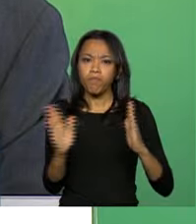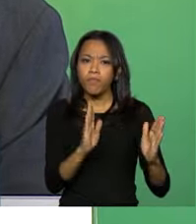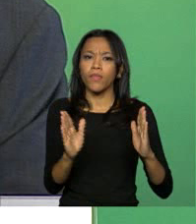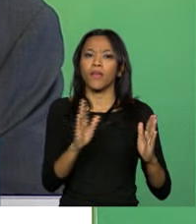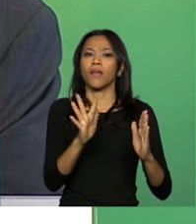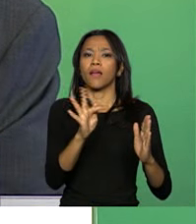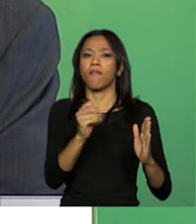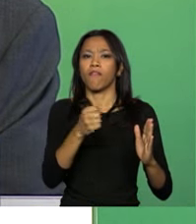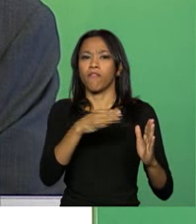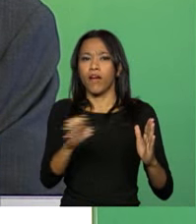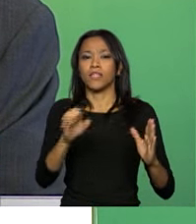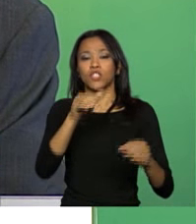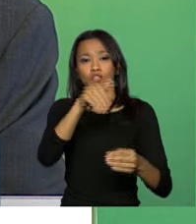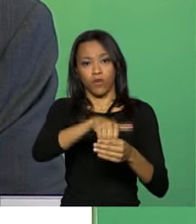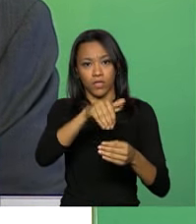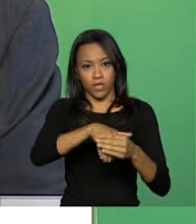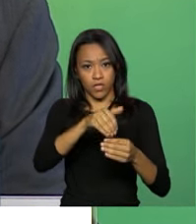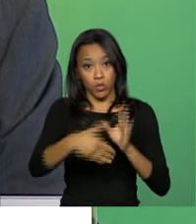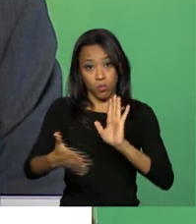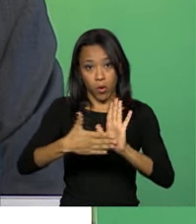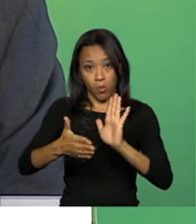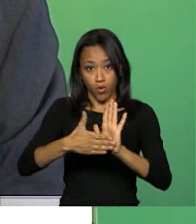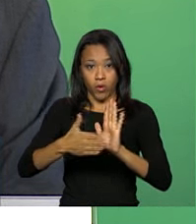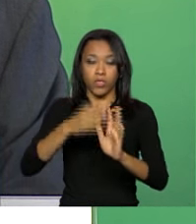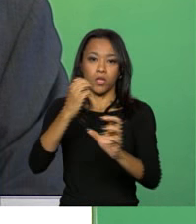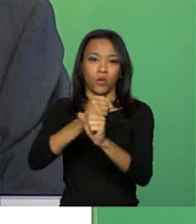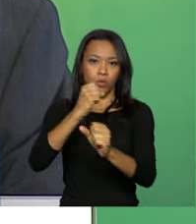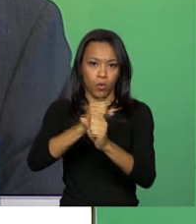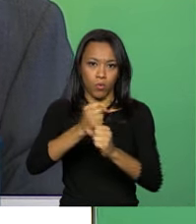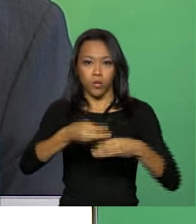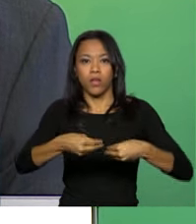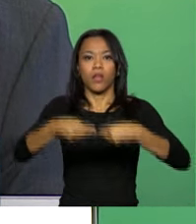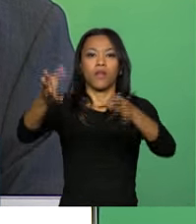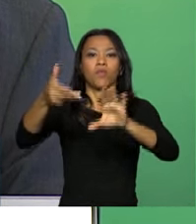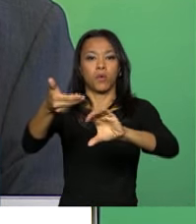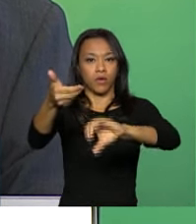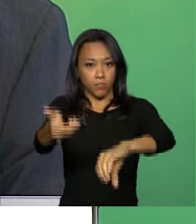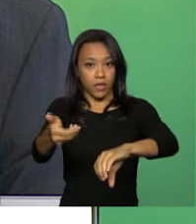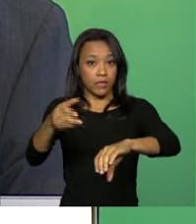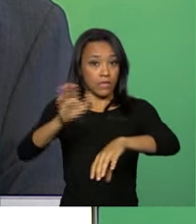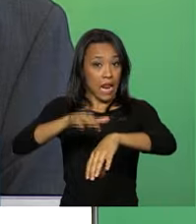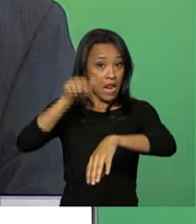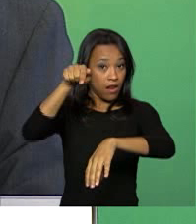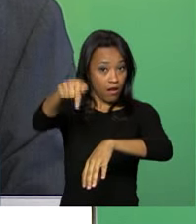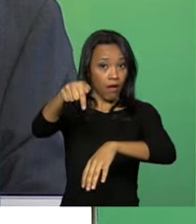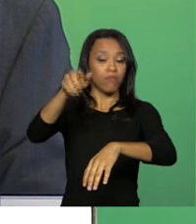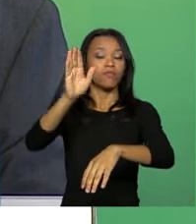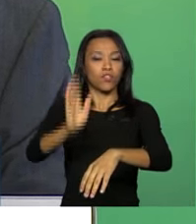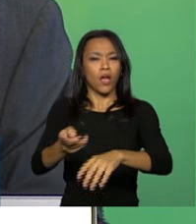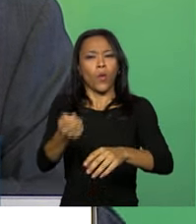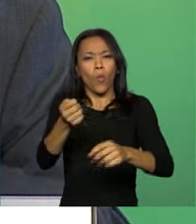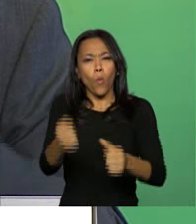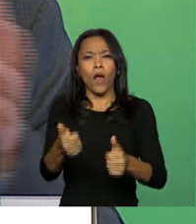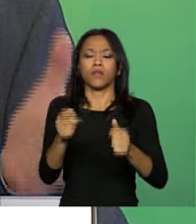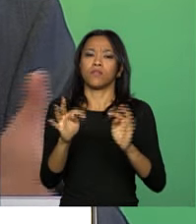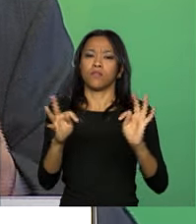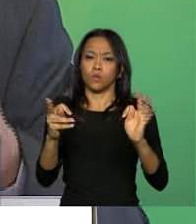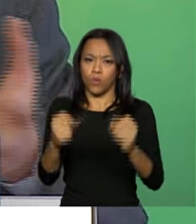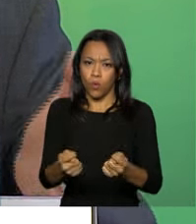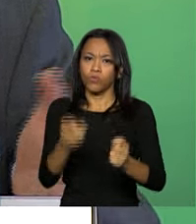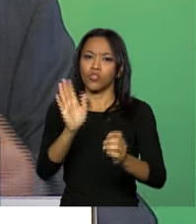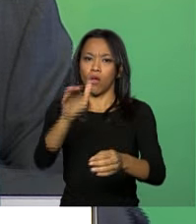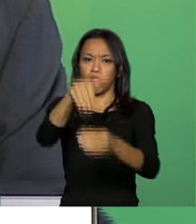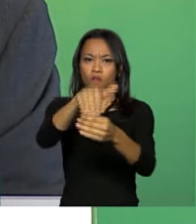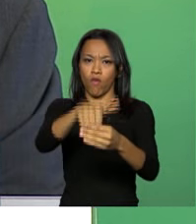ajuste econômico que foram encaminhadas ao congresso o congresso votou os projetos quase todos fez as seus